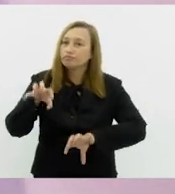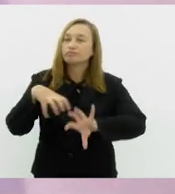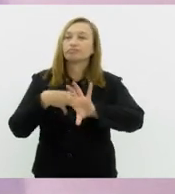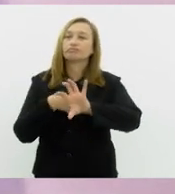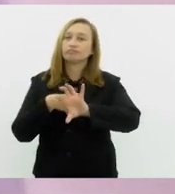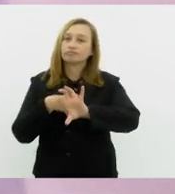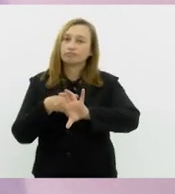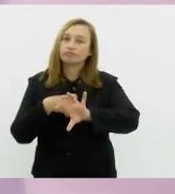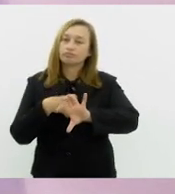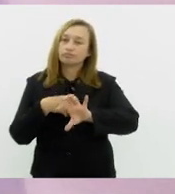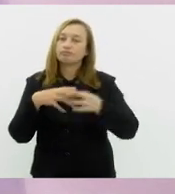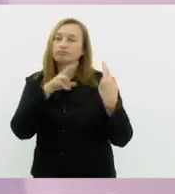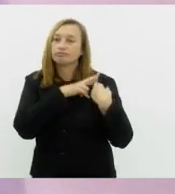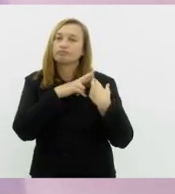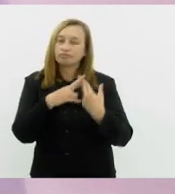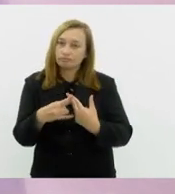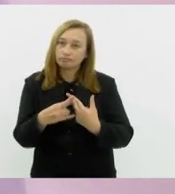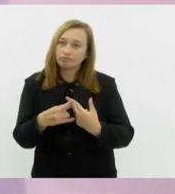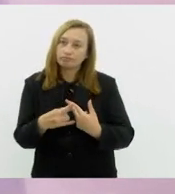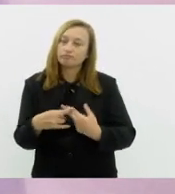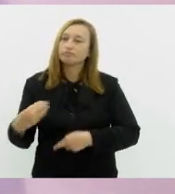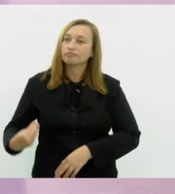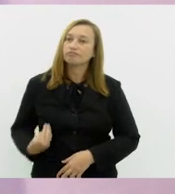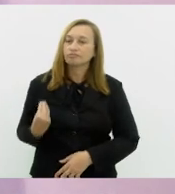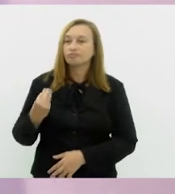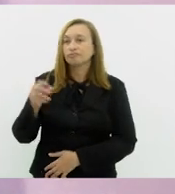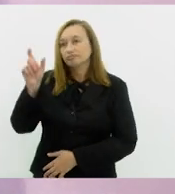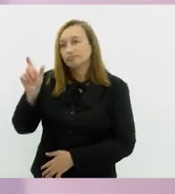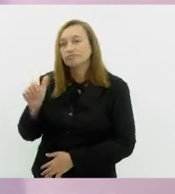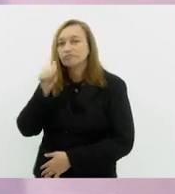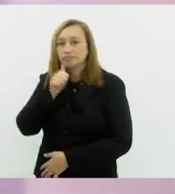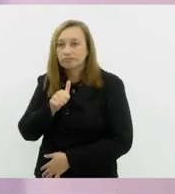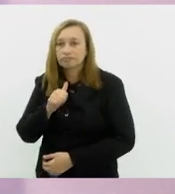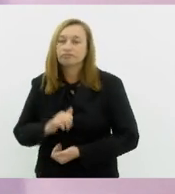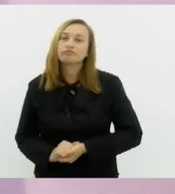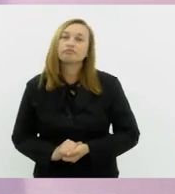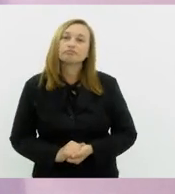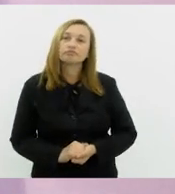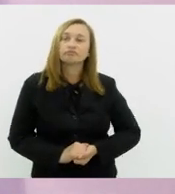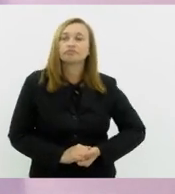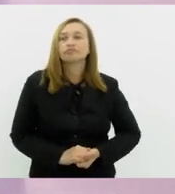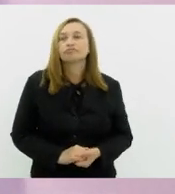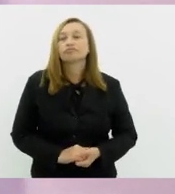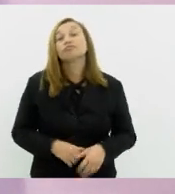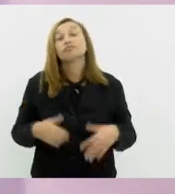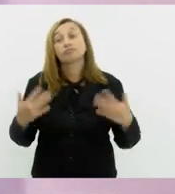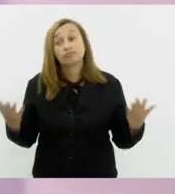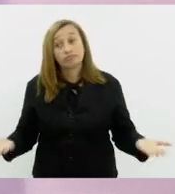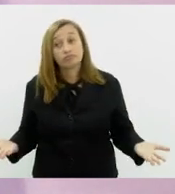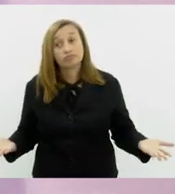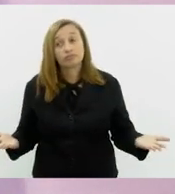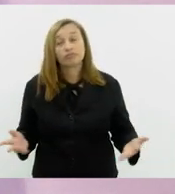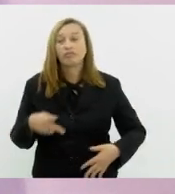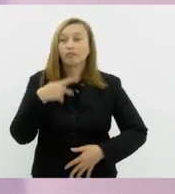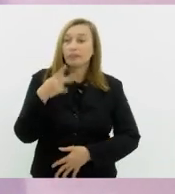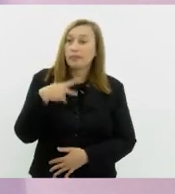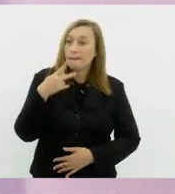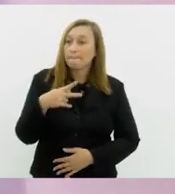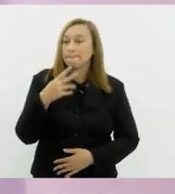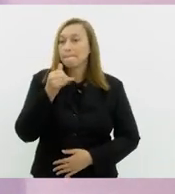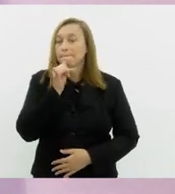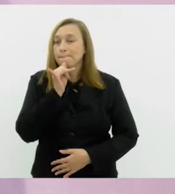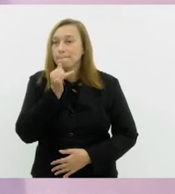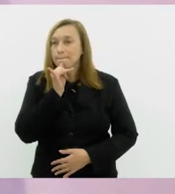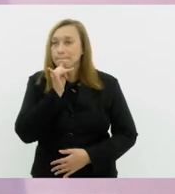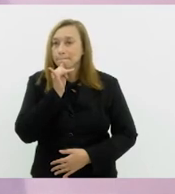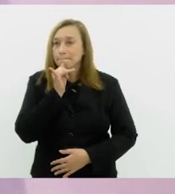de corresponsabilidade sobre a vida das nossas mulheres. É disso que se trata. Então, quando a gente fala que, por exemplo,